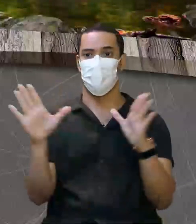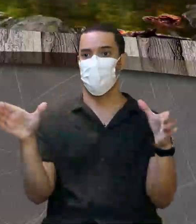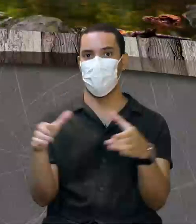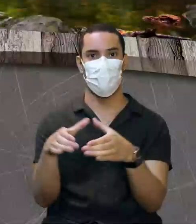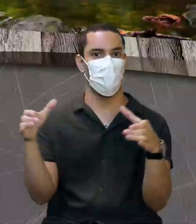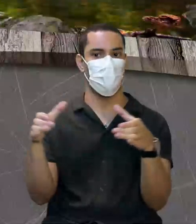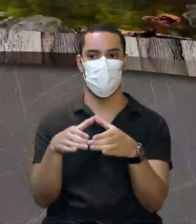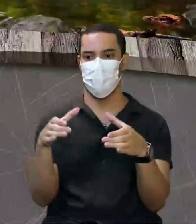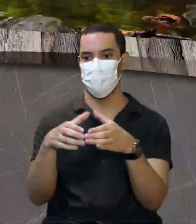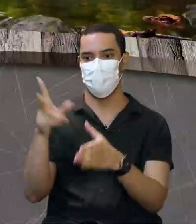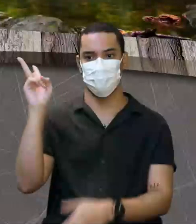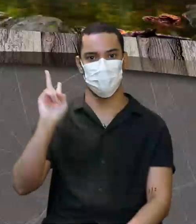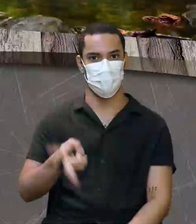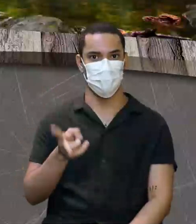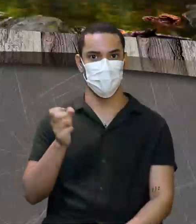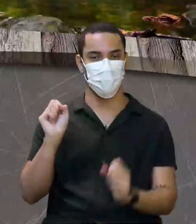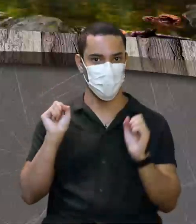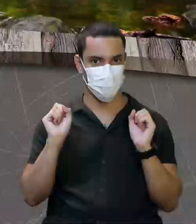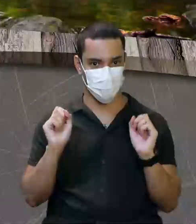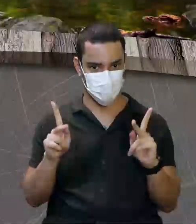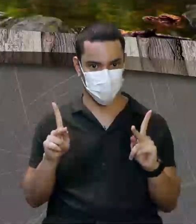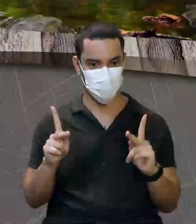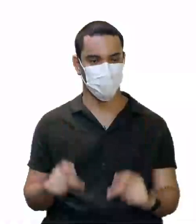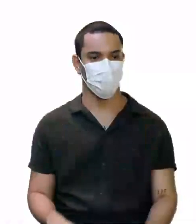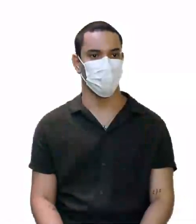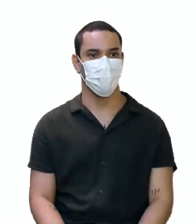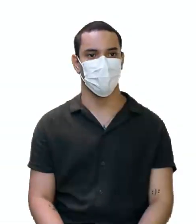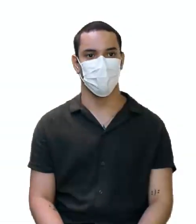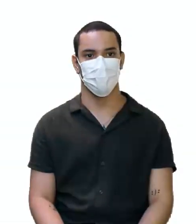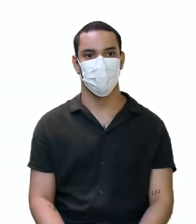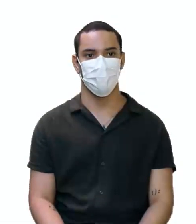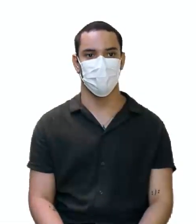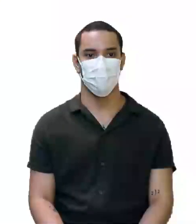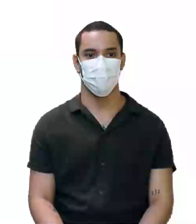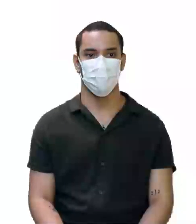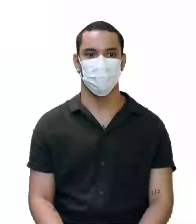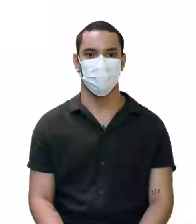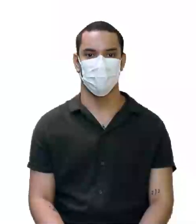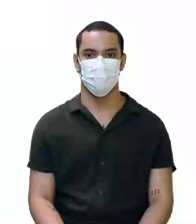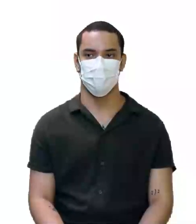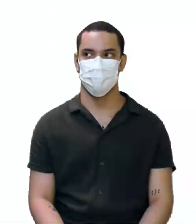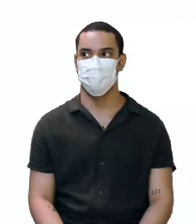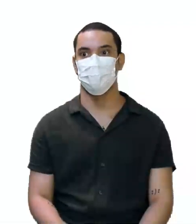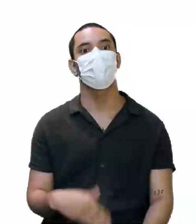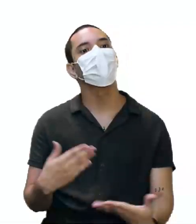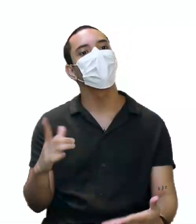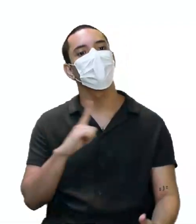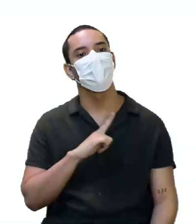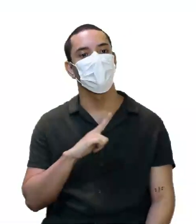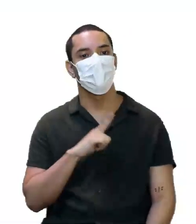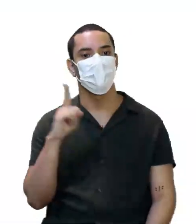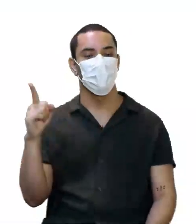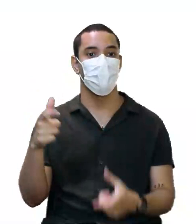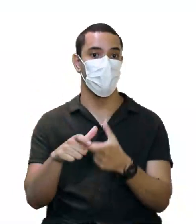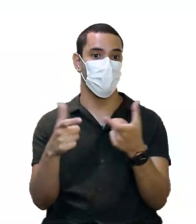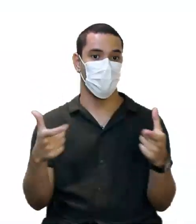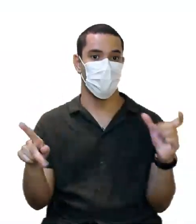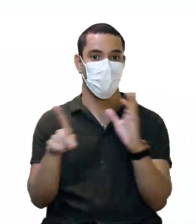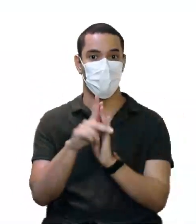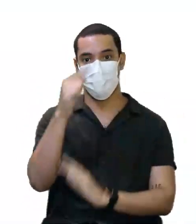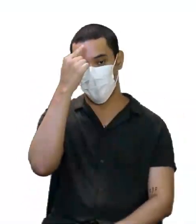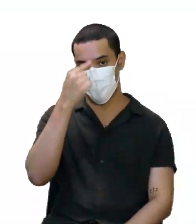grupos. Ok? Vamos lá, então? Joga lá. Então, a gente tem aí, a maior parte dessas espécies